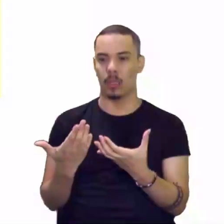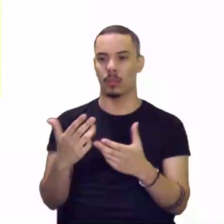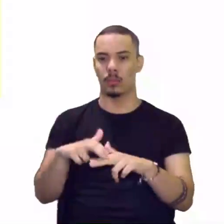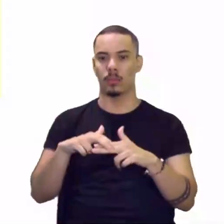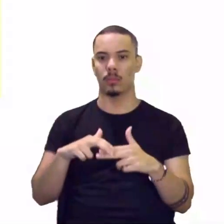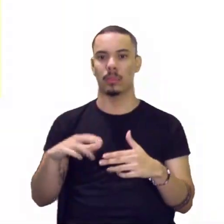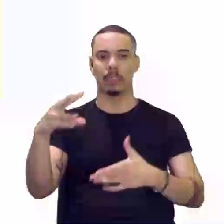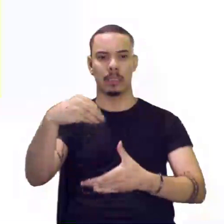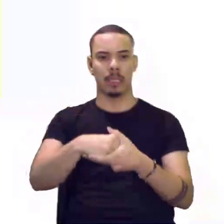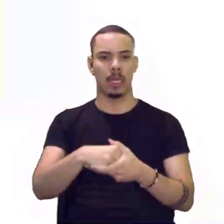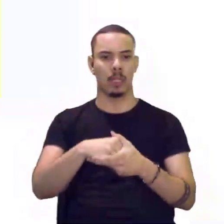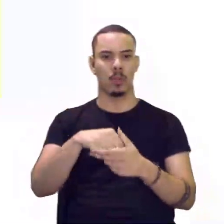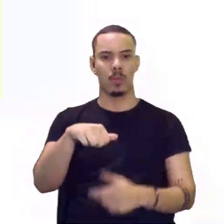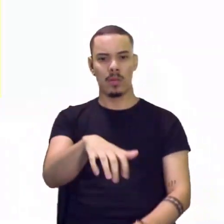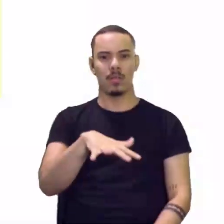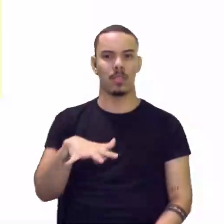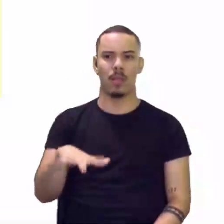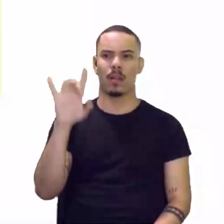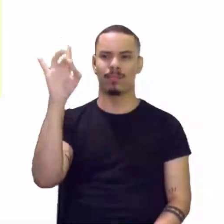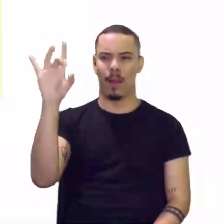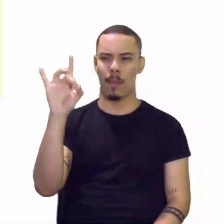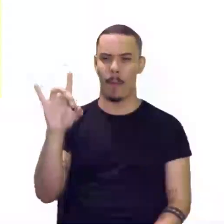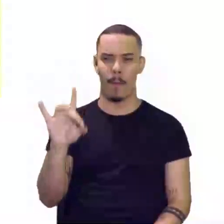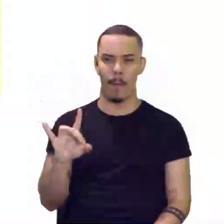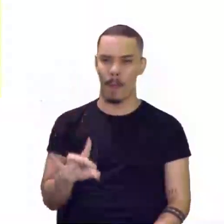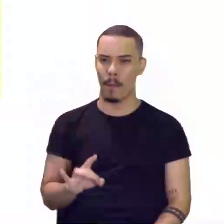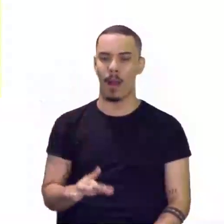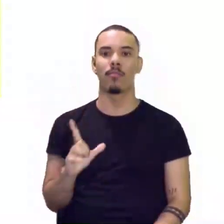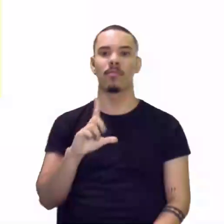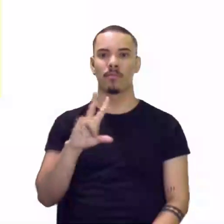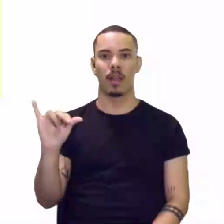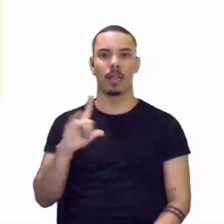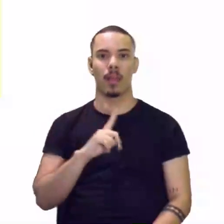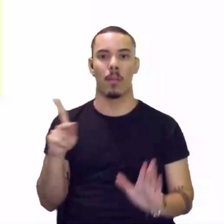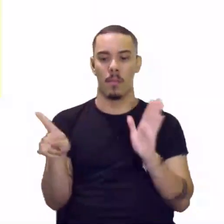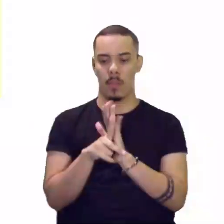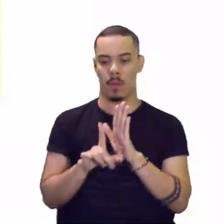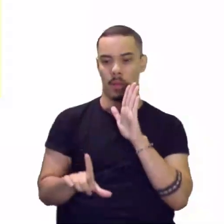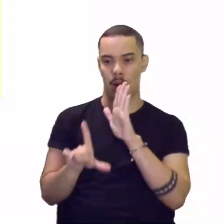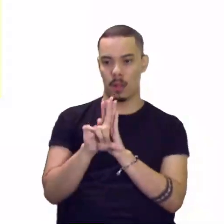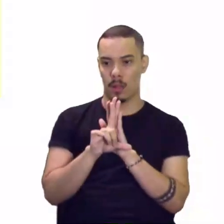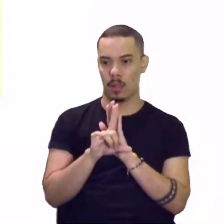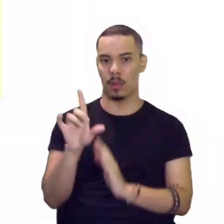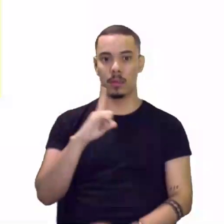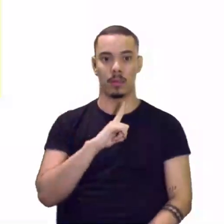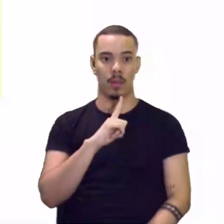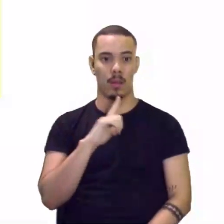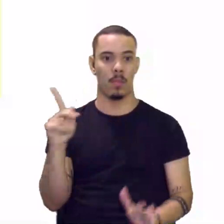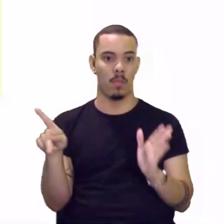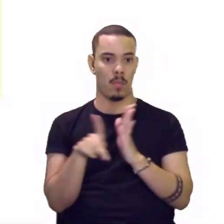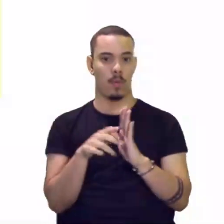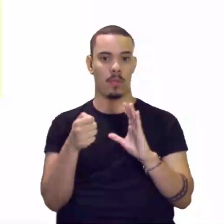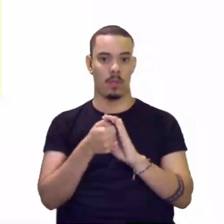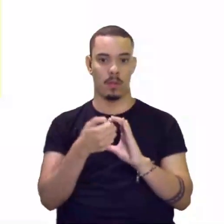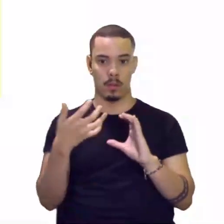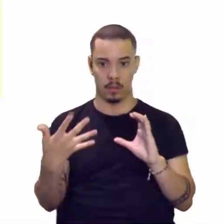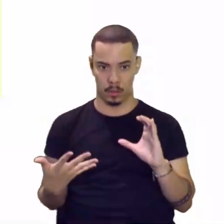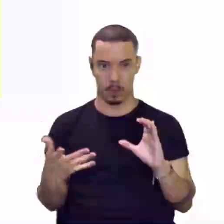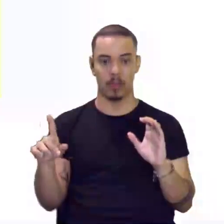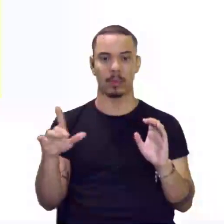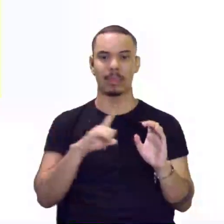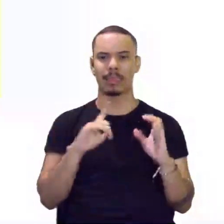cada espaço desse geográfico, vai existir, muitas das vezes, as suas próprias leis. Suas próprias características, muito né? bem, muito suas